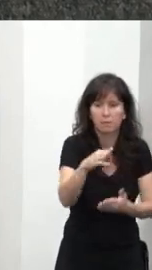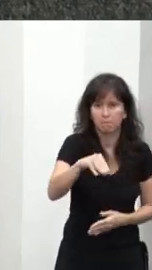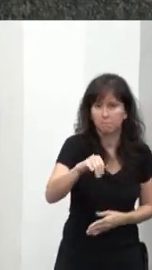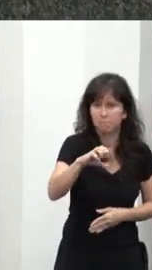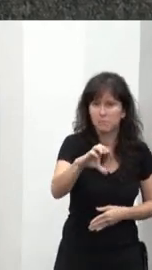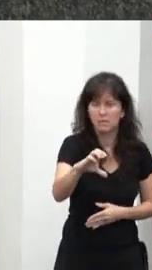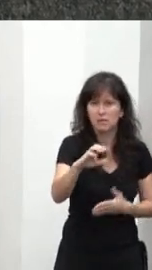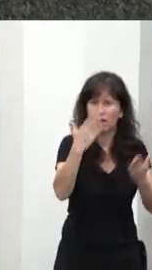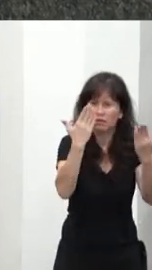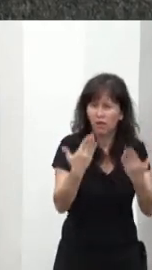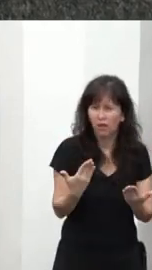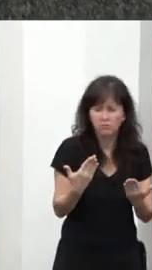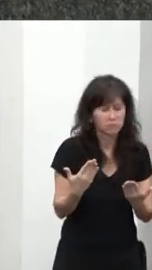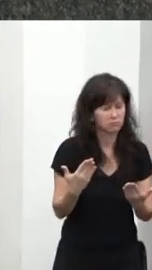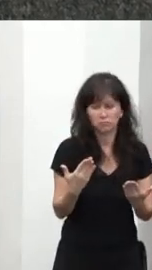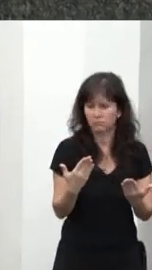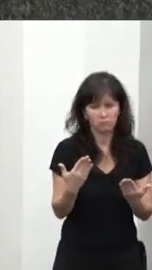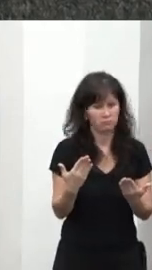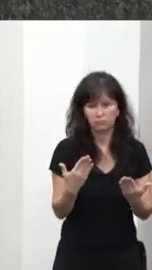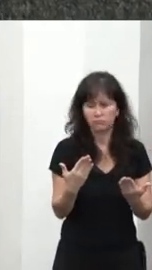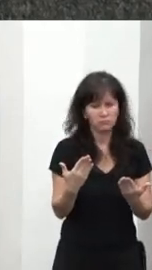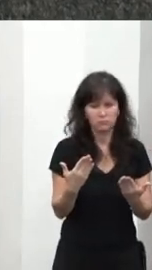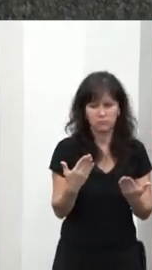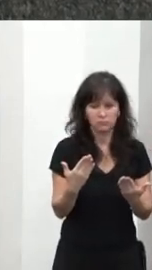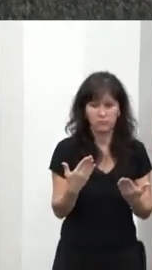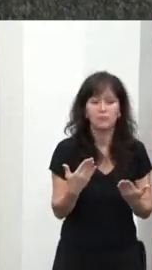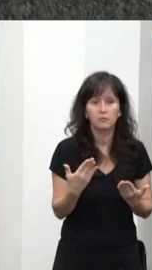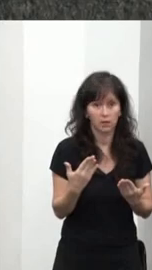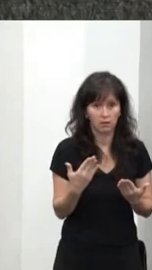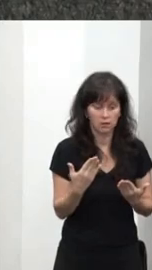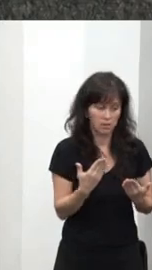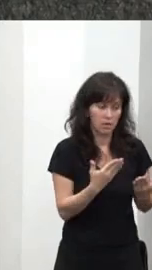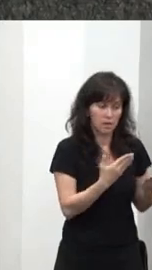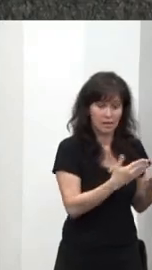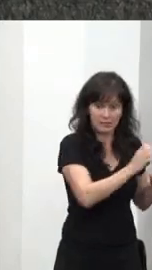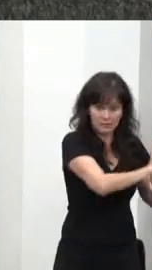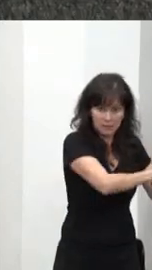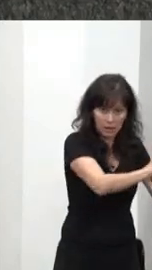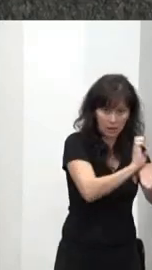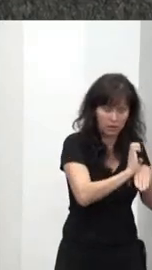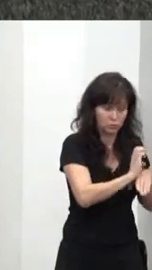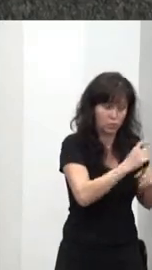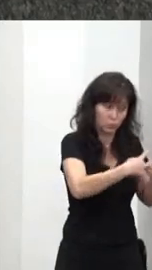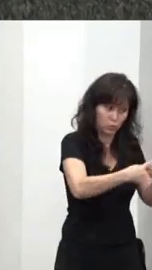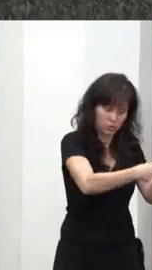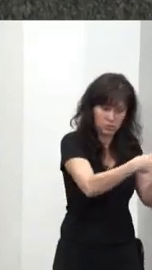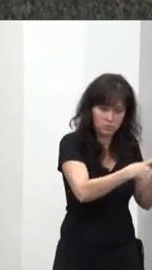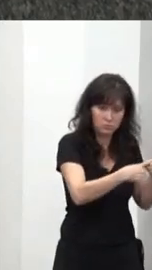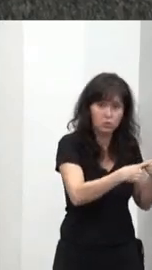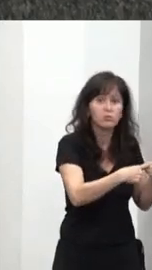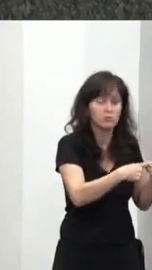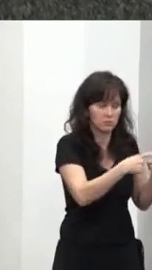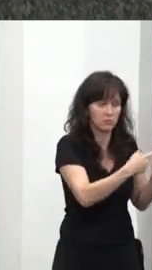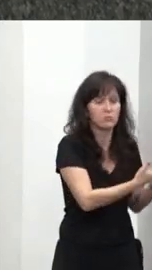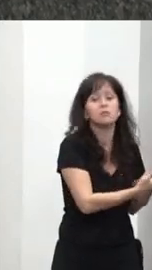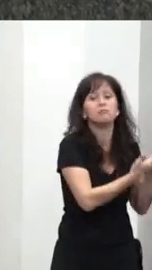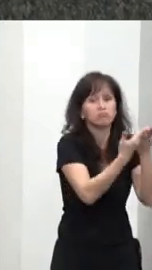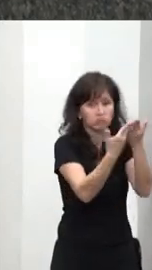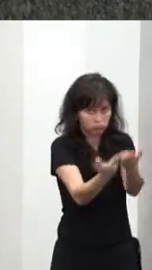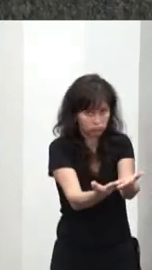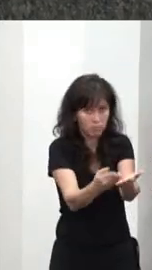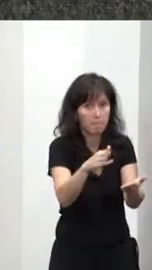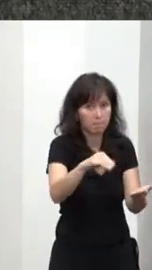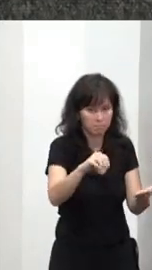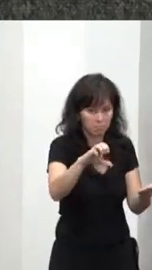então não vai ser a prestação de conta de estados e municípios para o ministério é a relação do que foi pago né os editais a